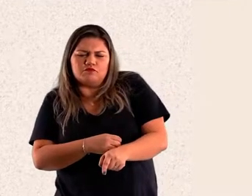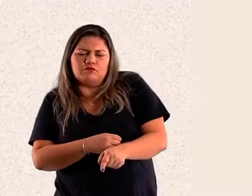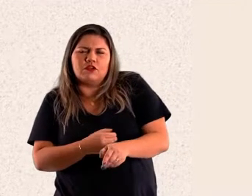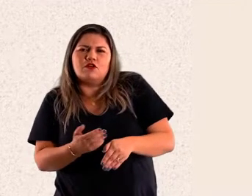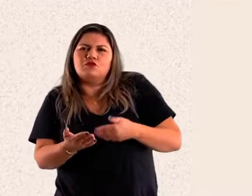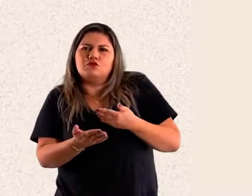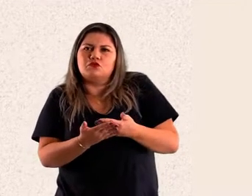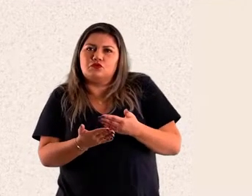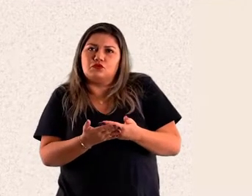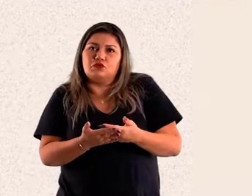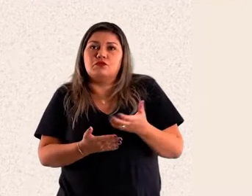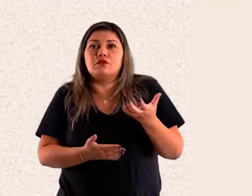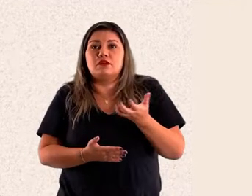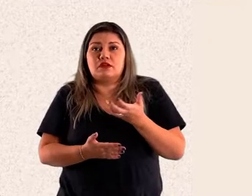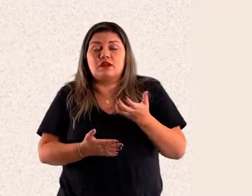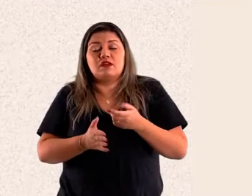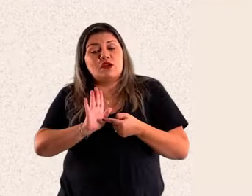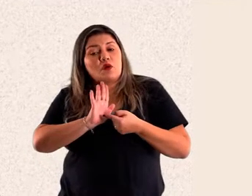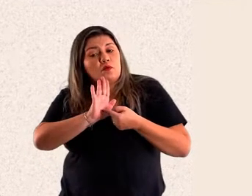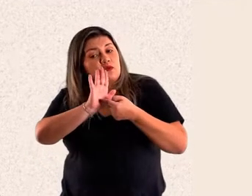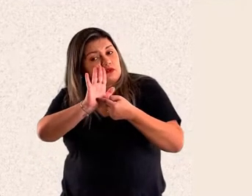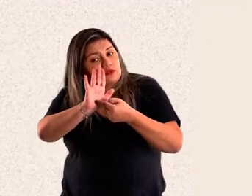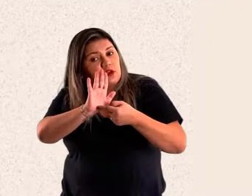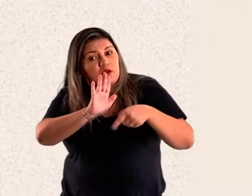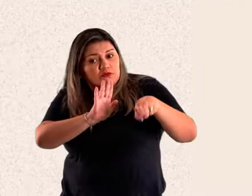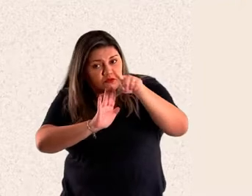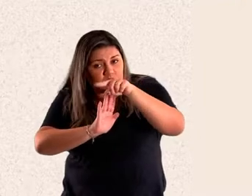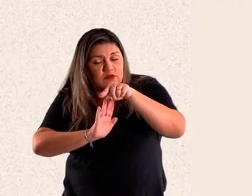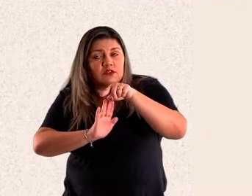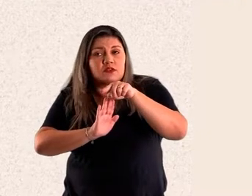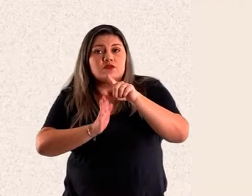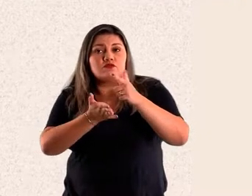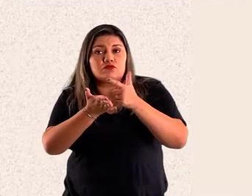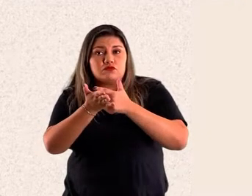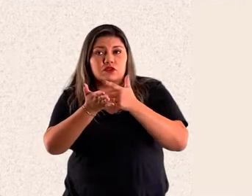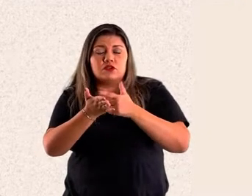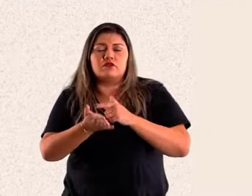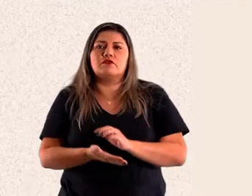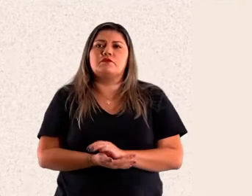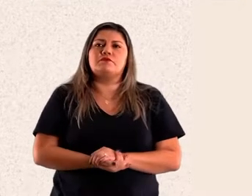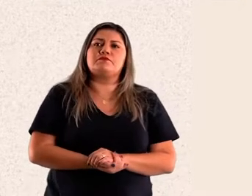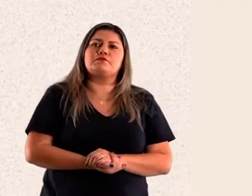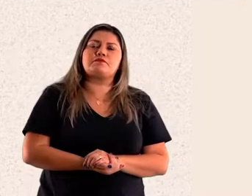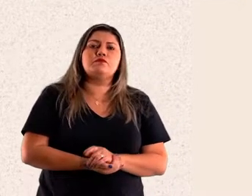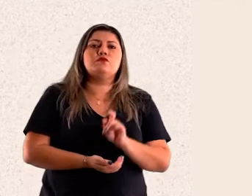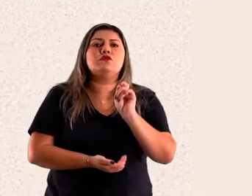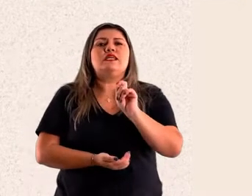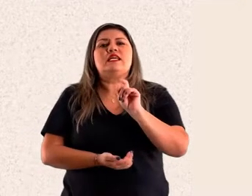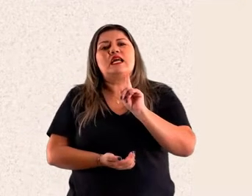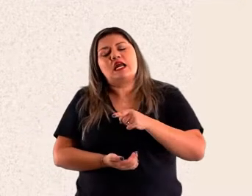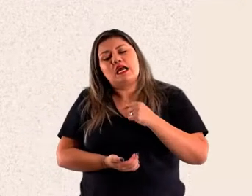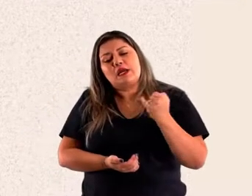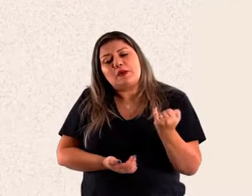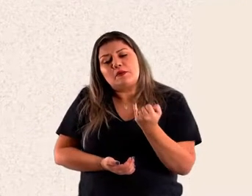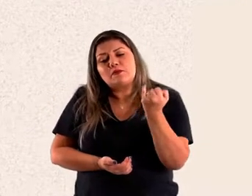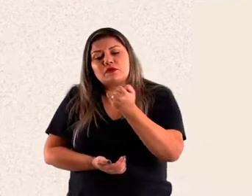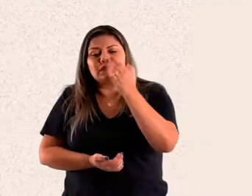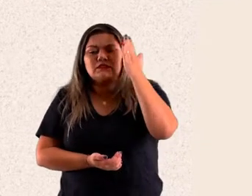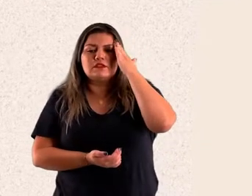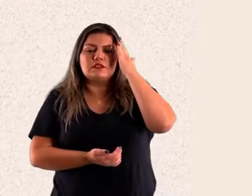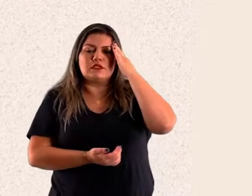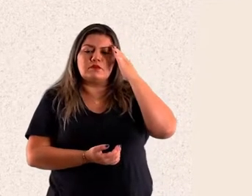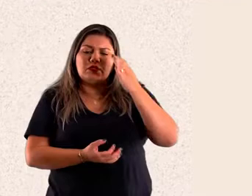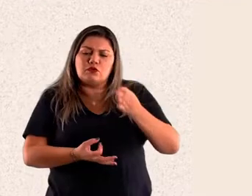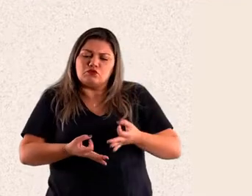Mas eu só queria deixar essa pincelada bom e o que é importante sabia assim na visão do